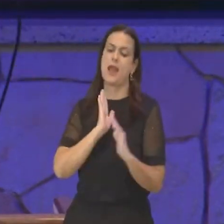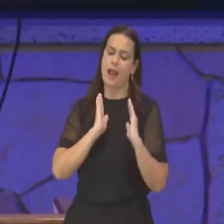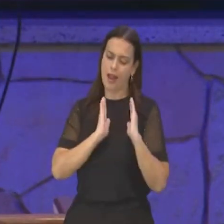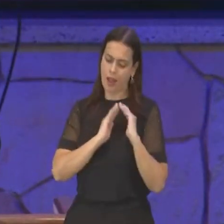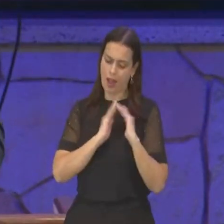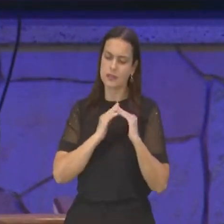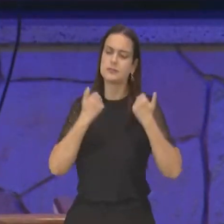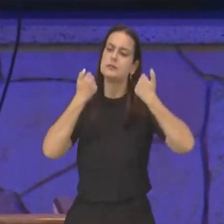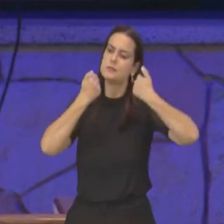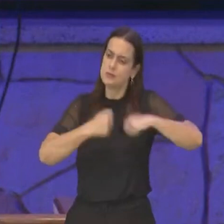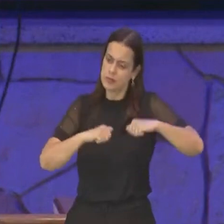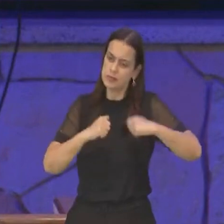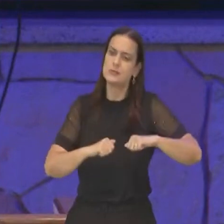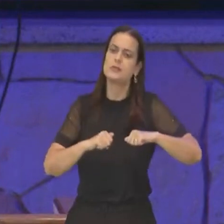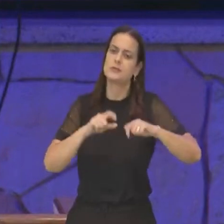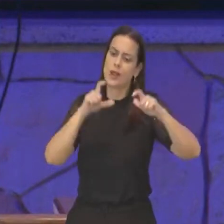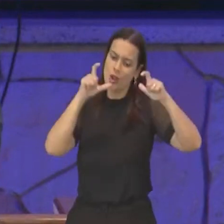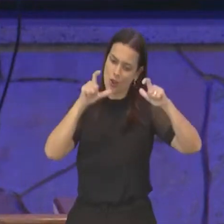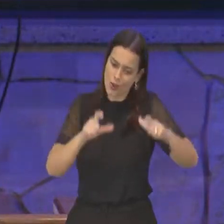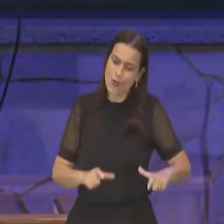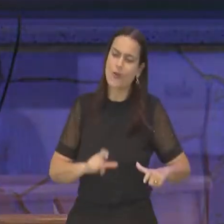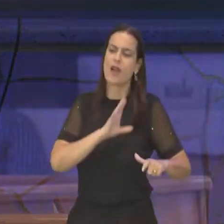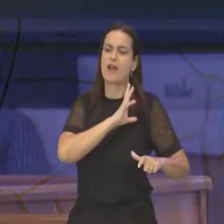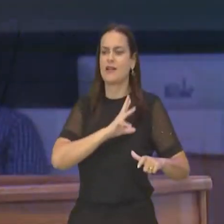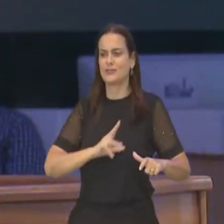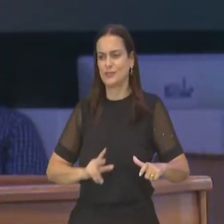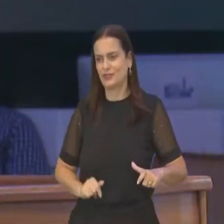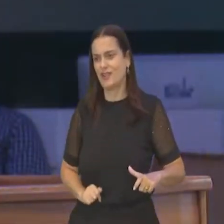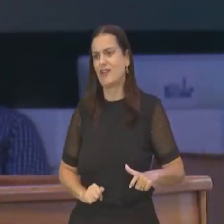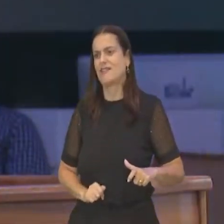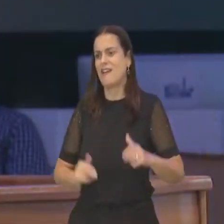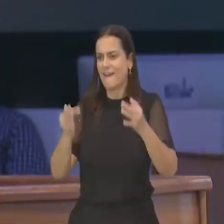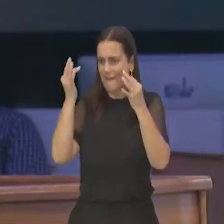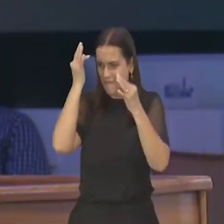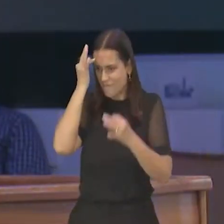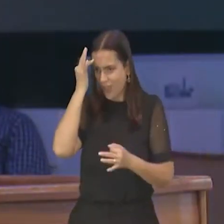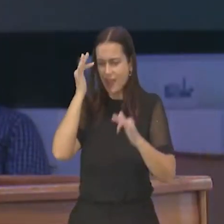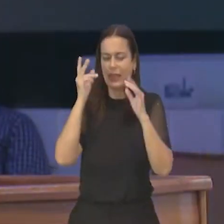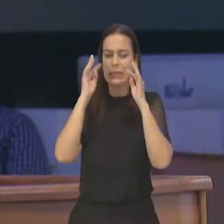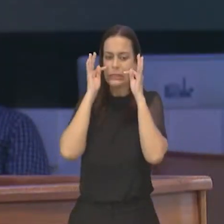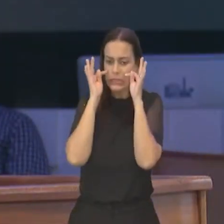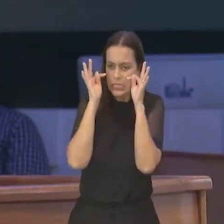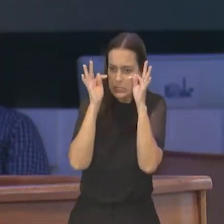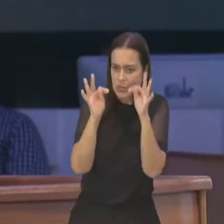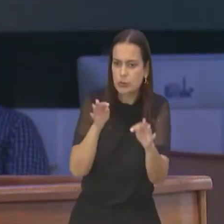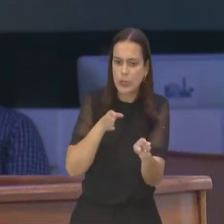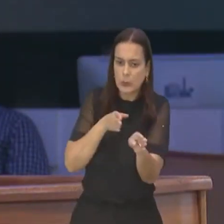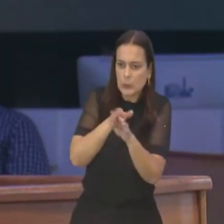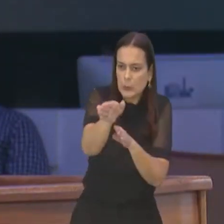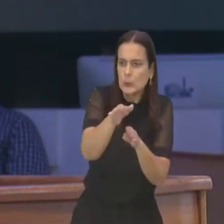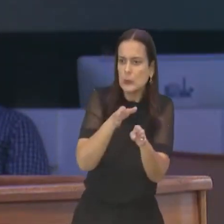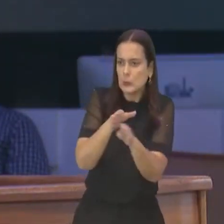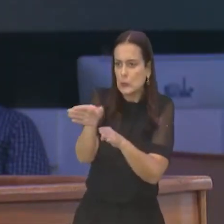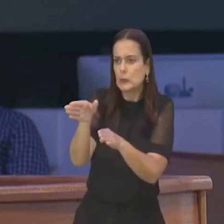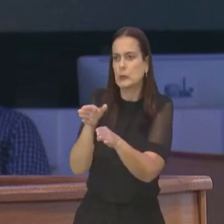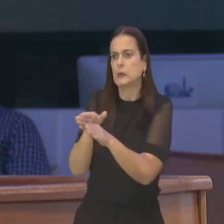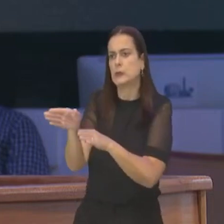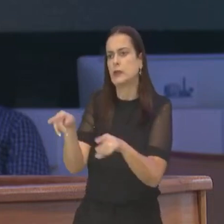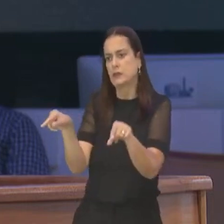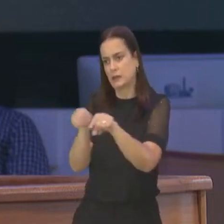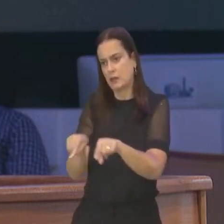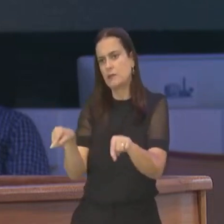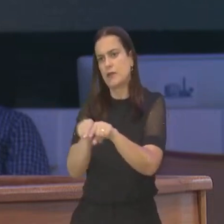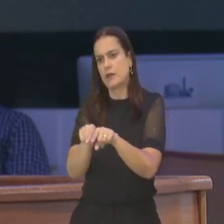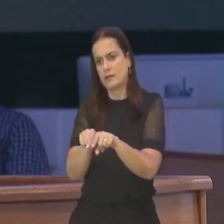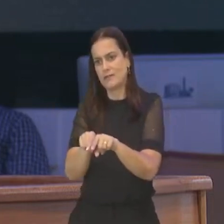Então, o lar se tornou uma grande oportunidade de acolher essas pessoas. E ao mesmo tempo, enquanto